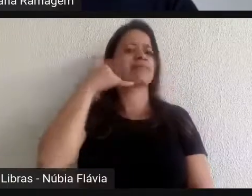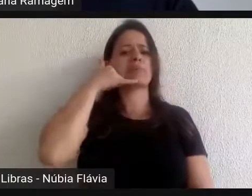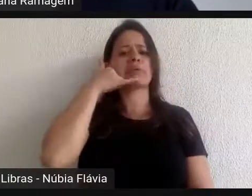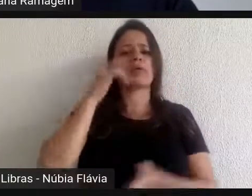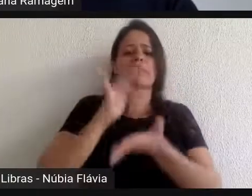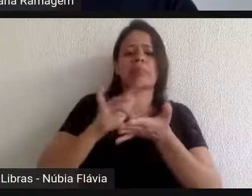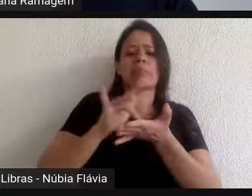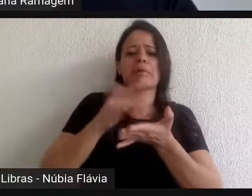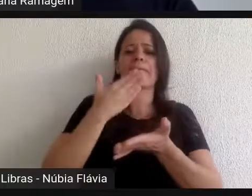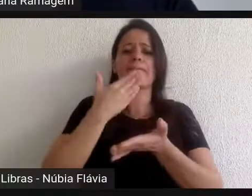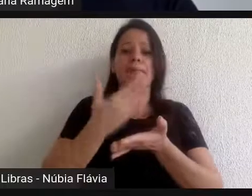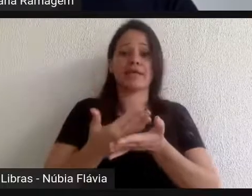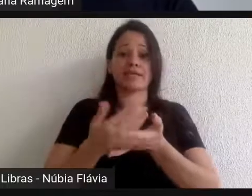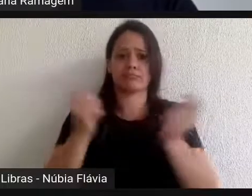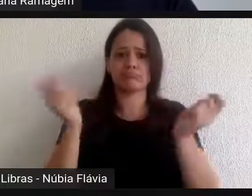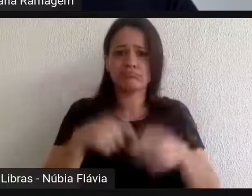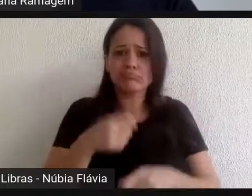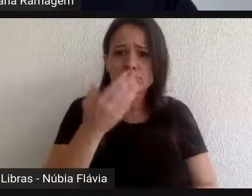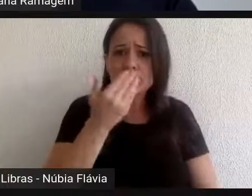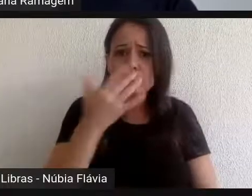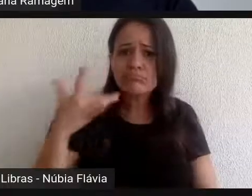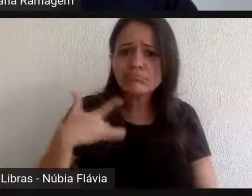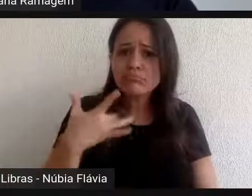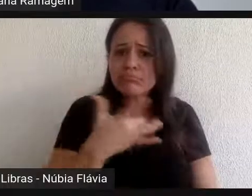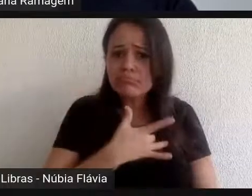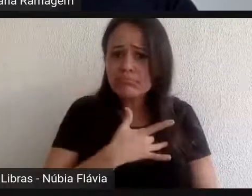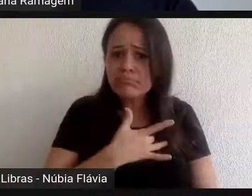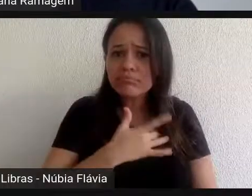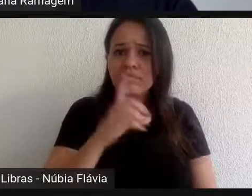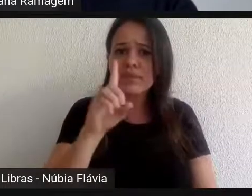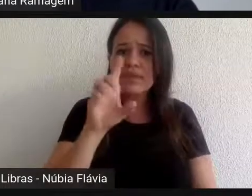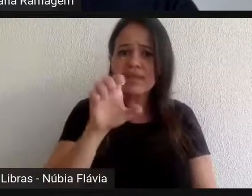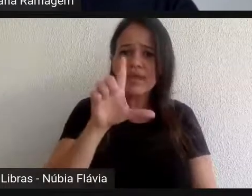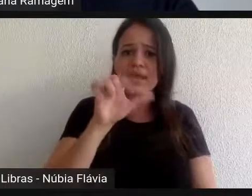possível se alimentar bem com delivery?